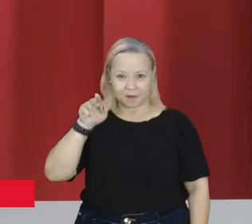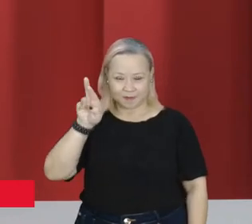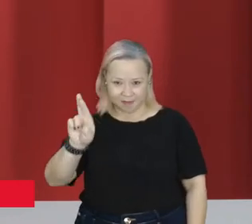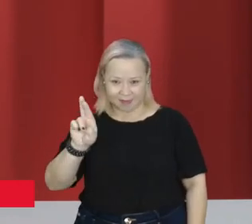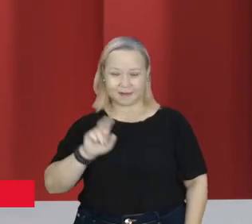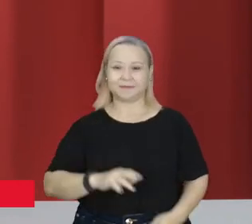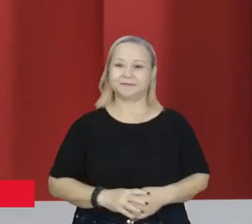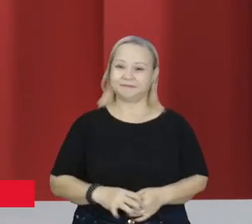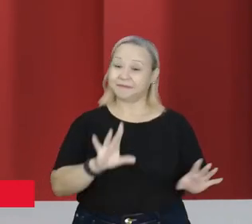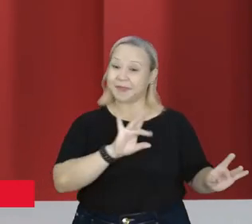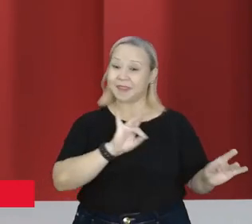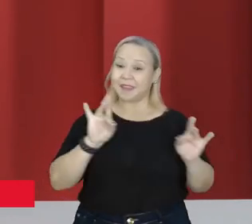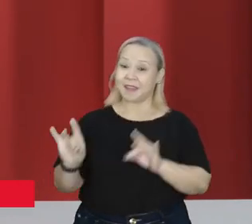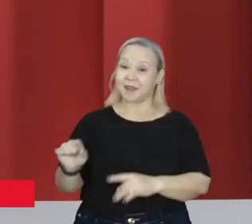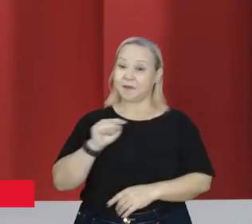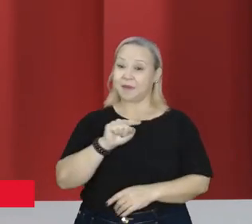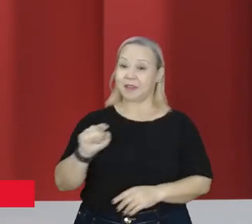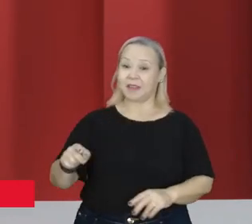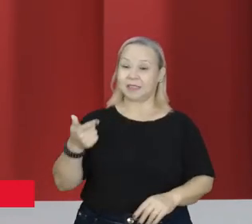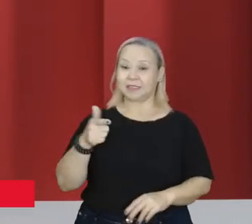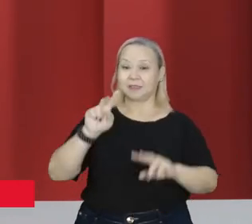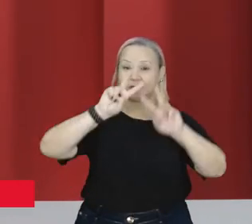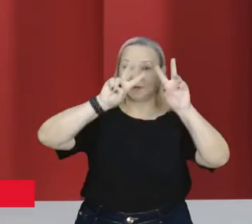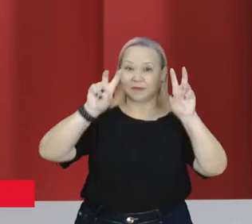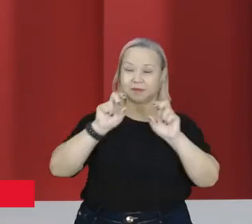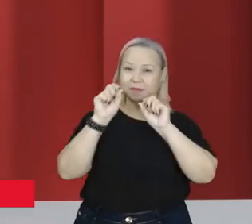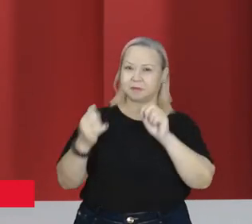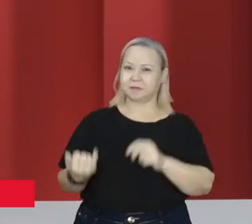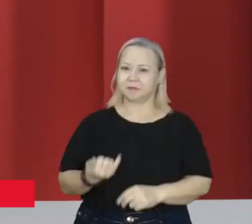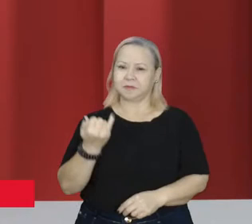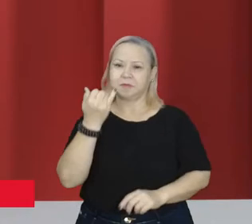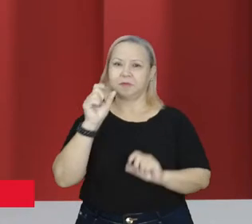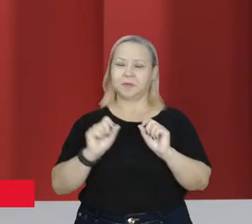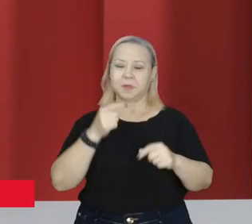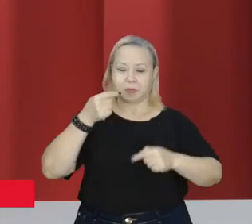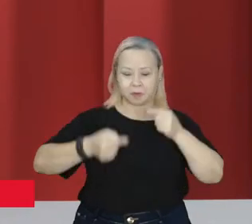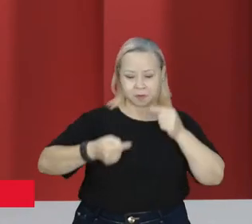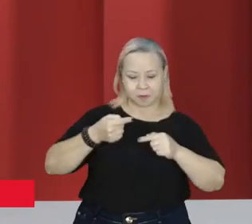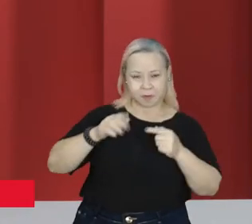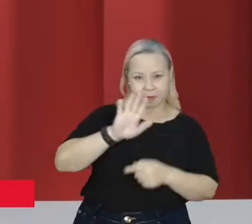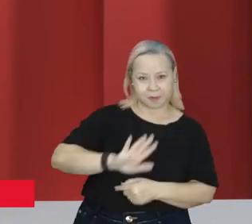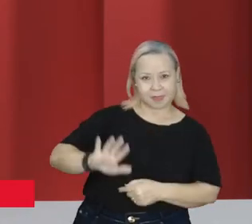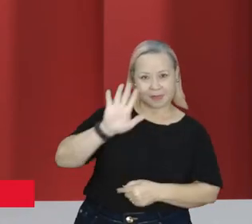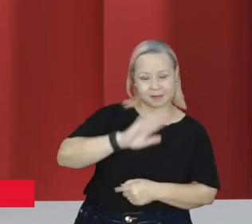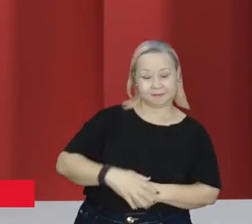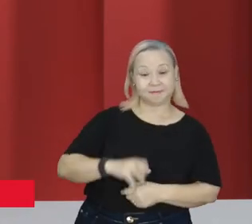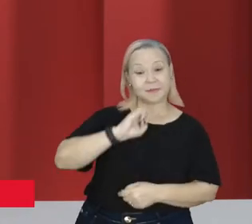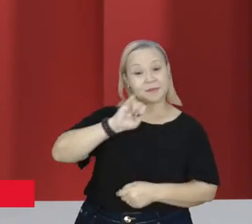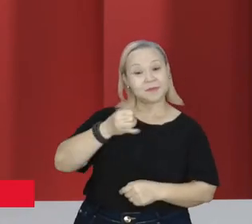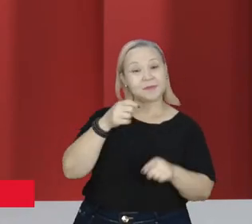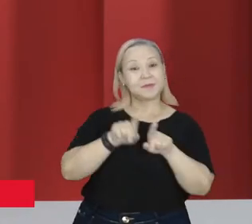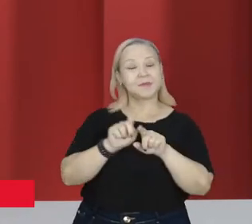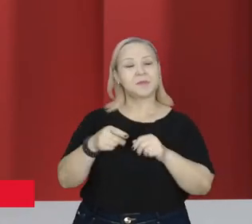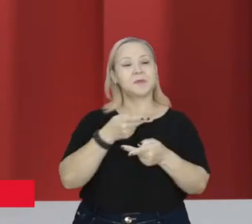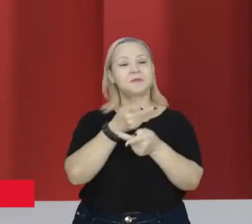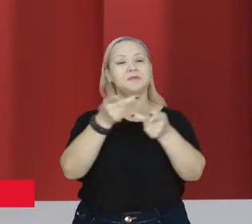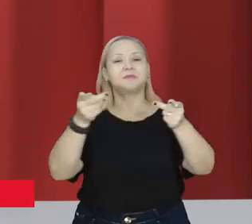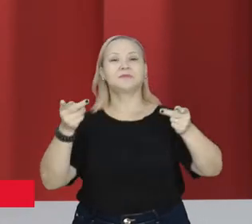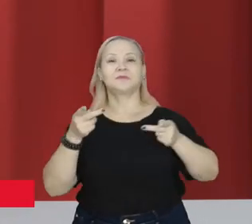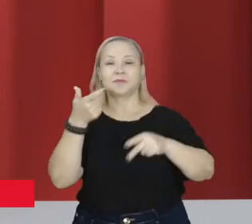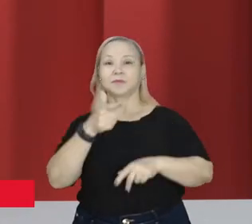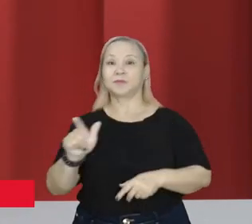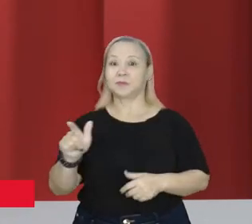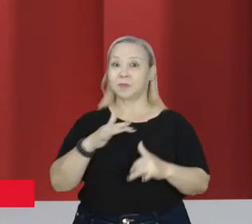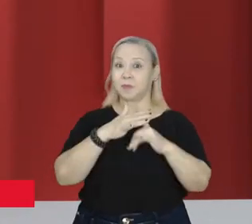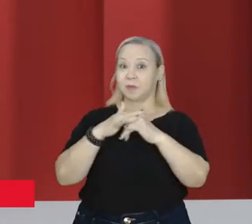pt.org.br. Acompanhe esse e outros temas aí de grande relevância da política nacional e aproveite também para visitar os nossos outros